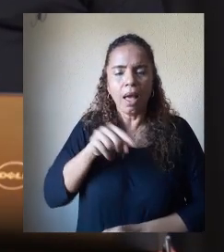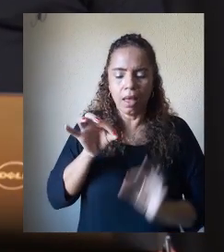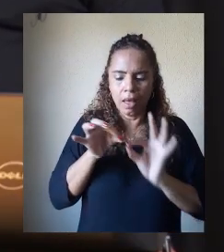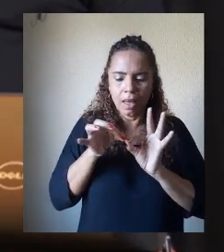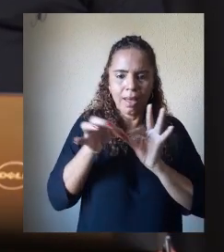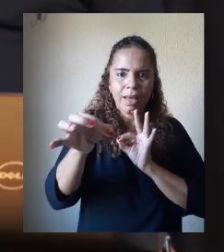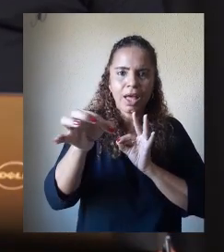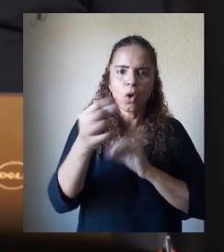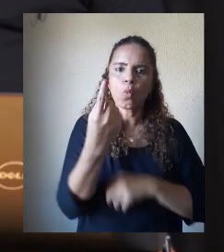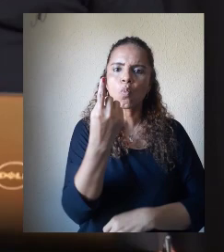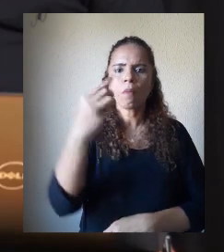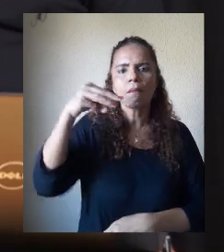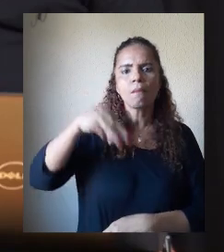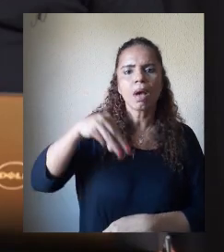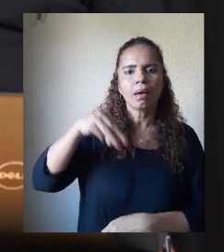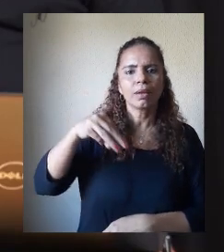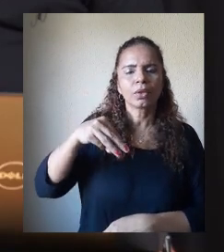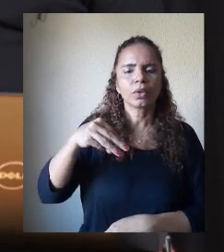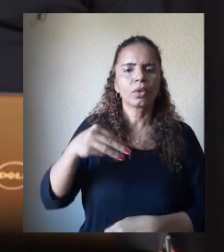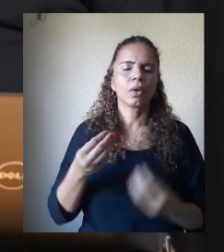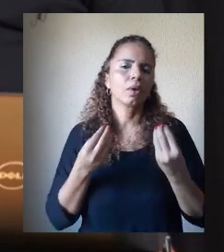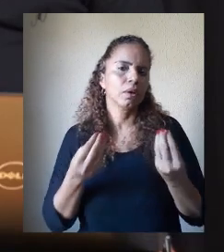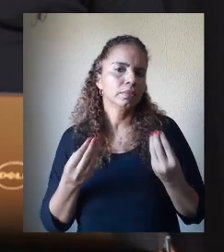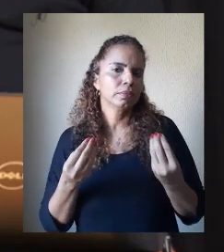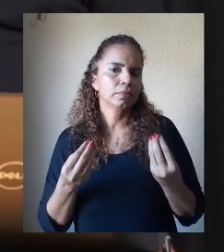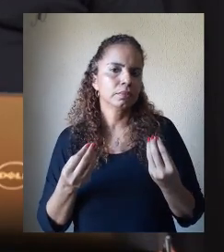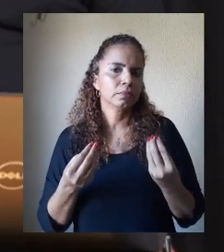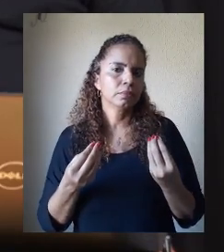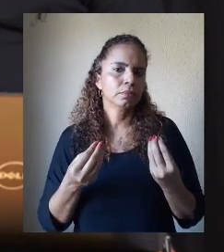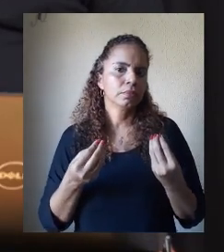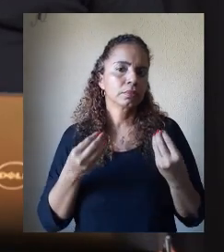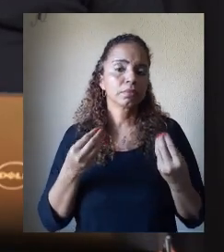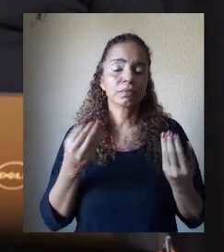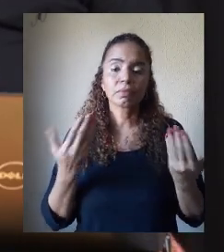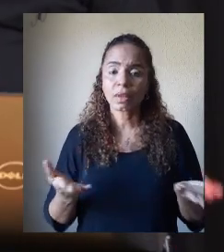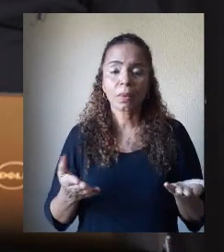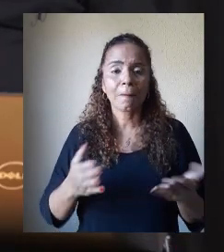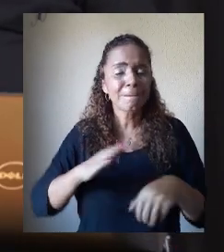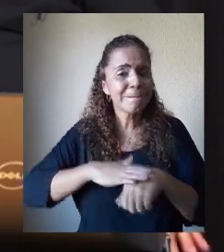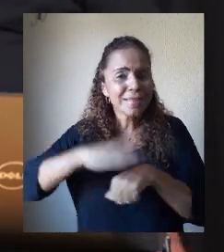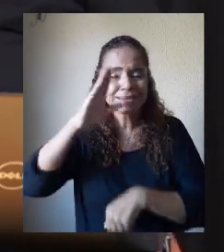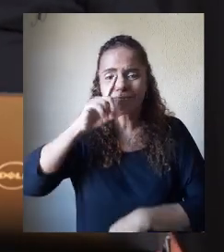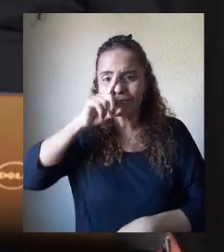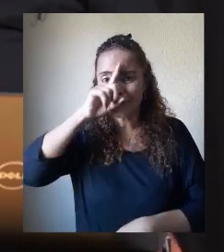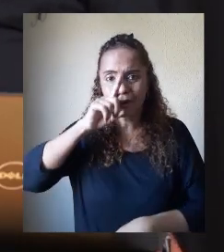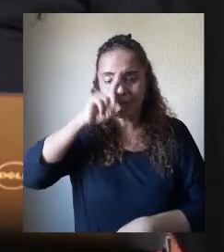E a outra forma de contágio, talvez até mais eficiente, é o contato com superfícies